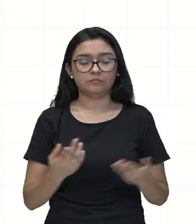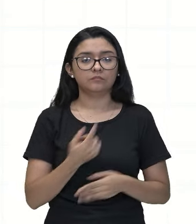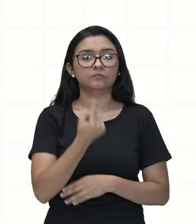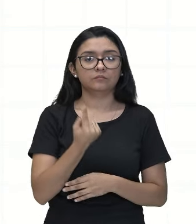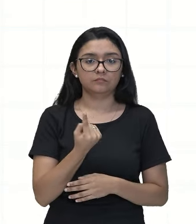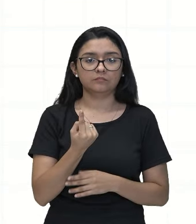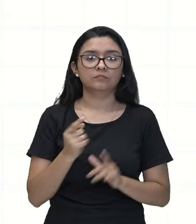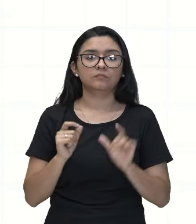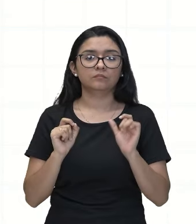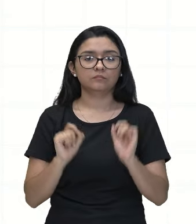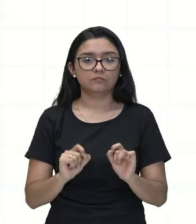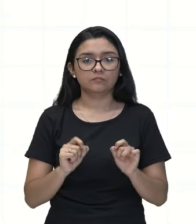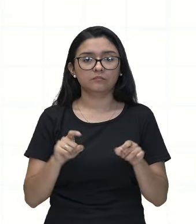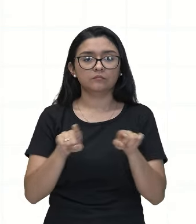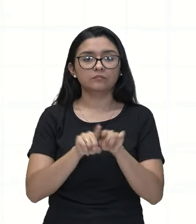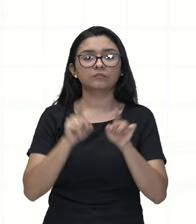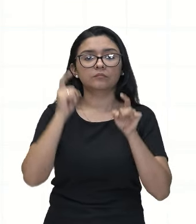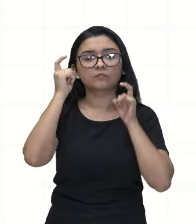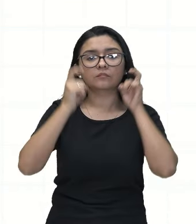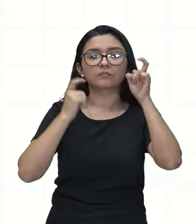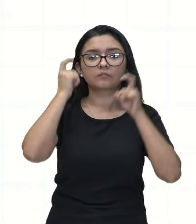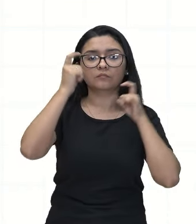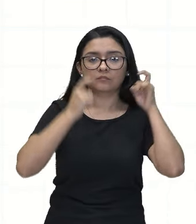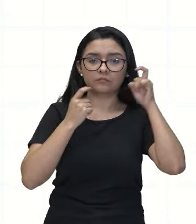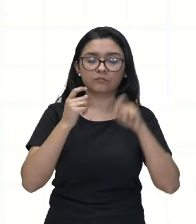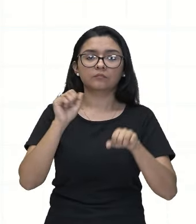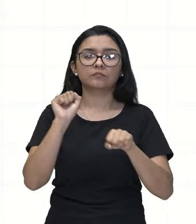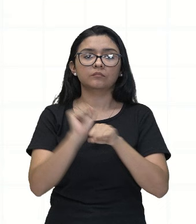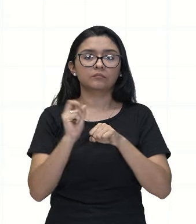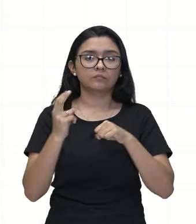E a questão do preocupado aqui é um